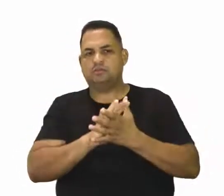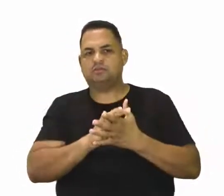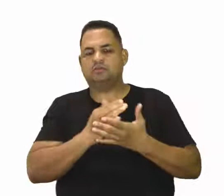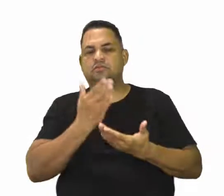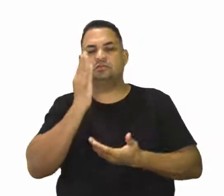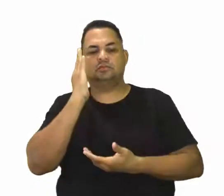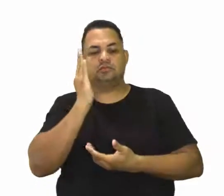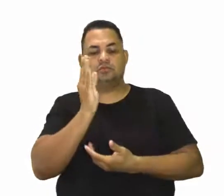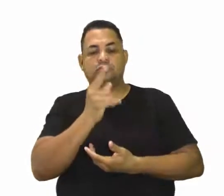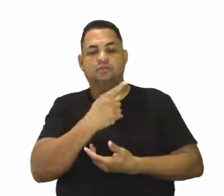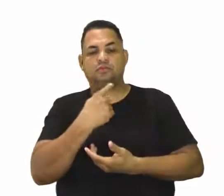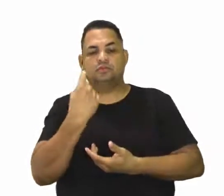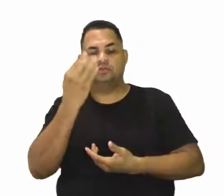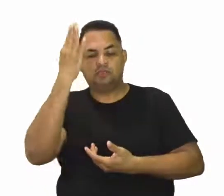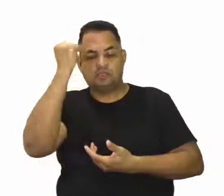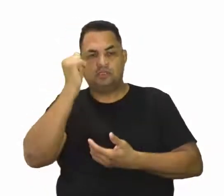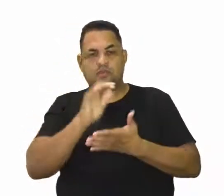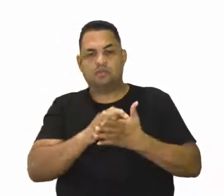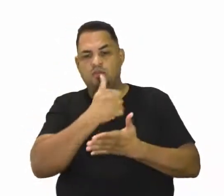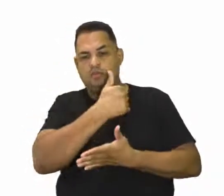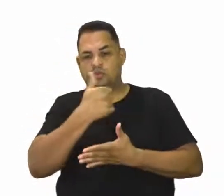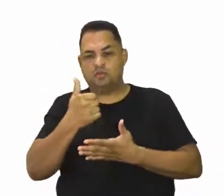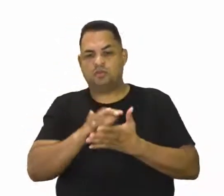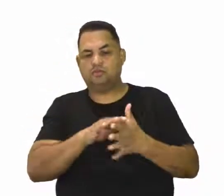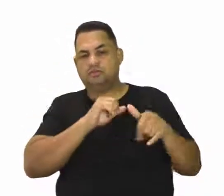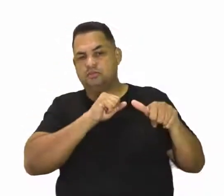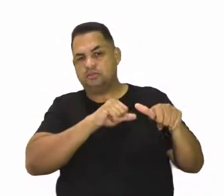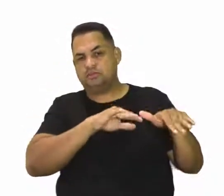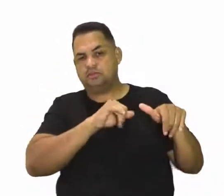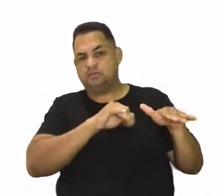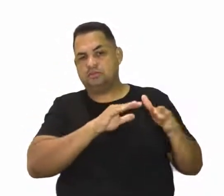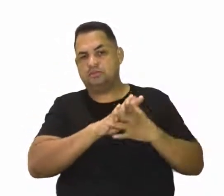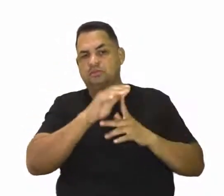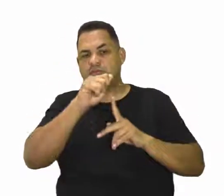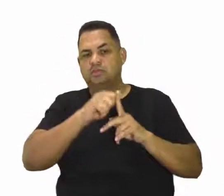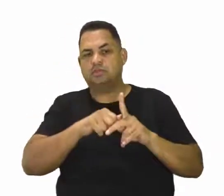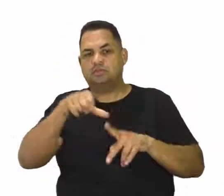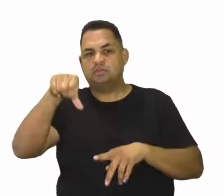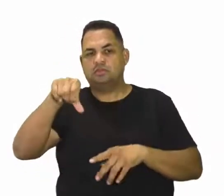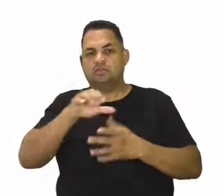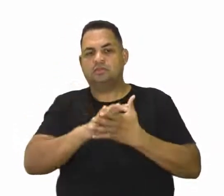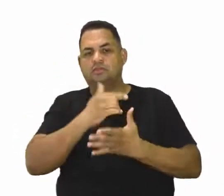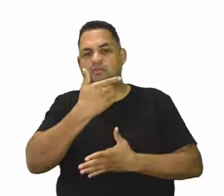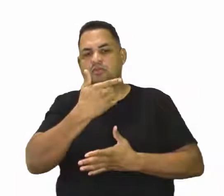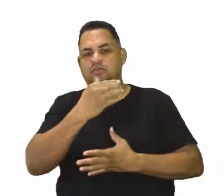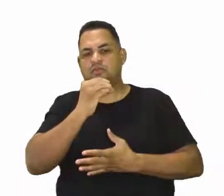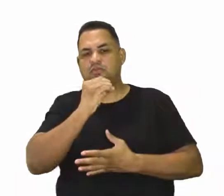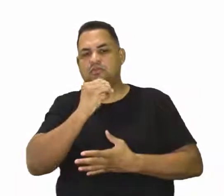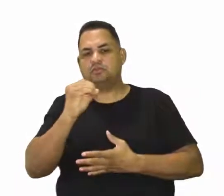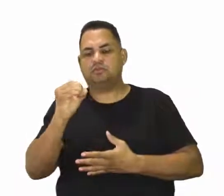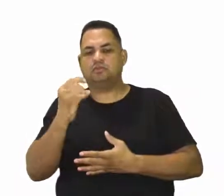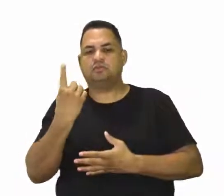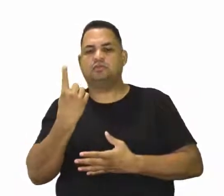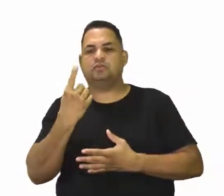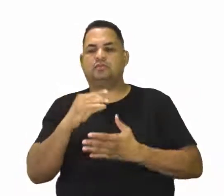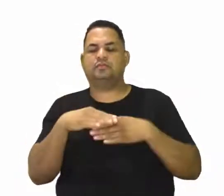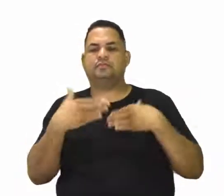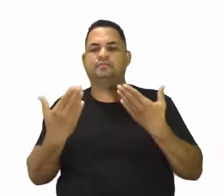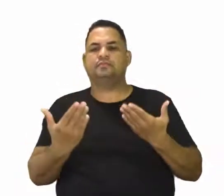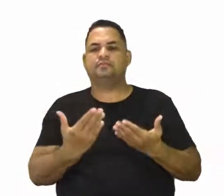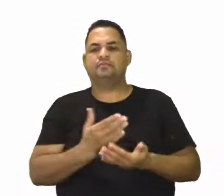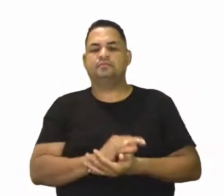que foi dia onze de setembro a mês 9 de 2001 não foi isso